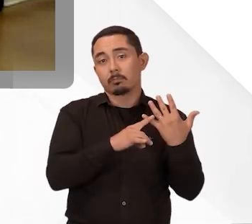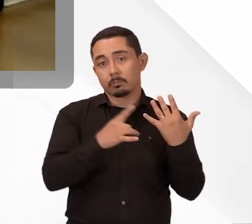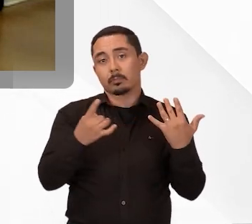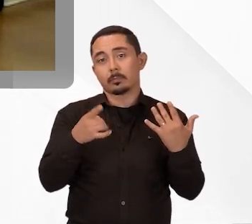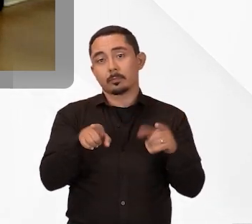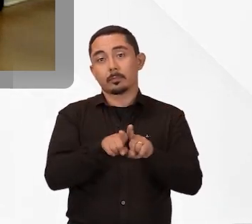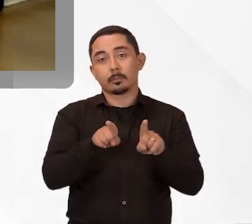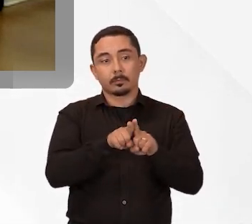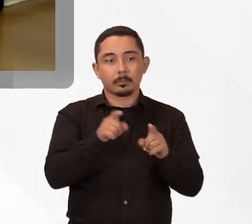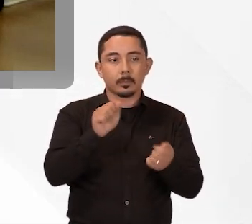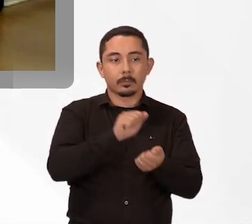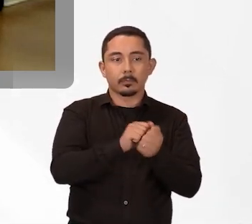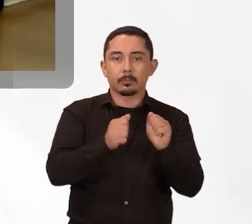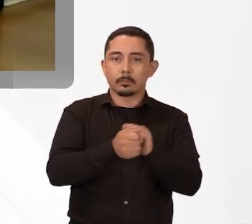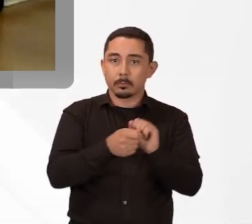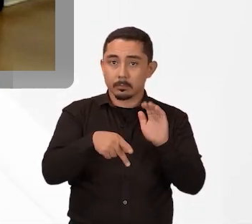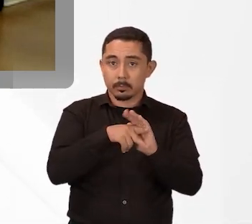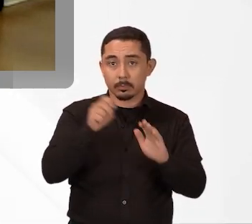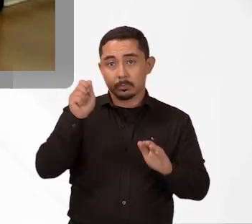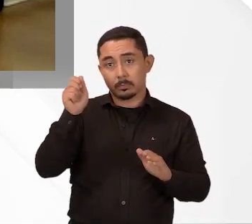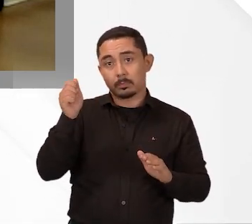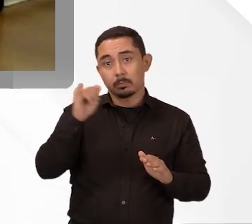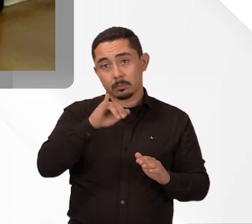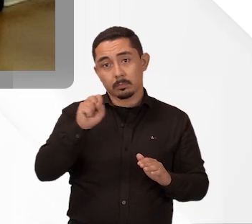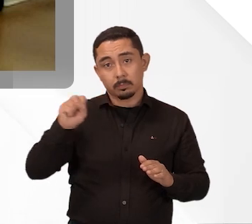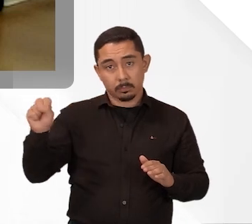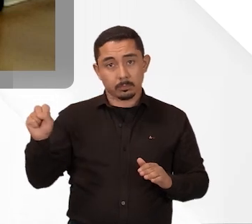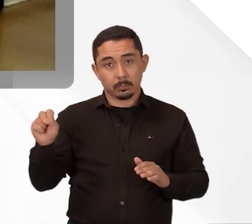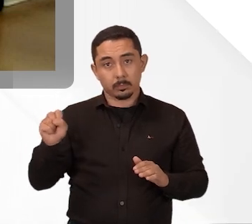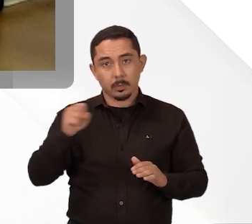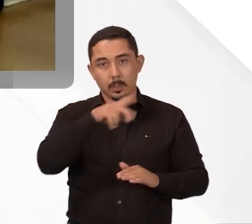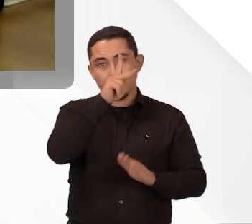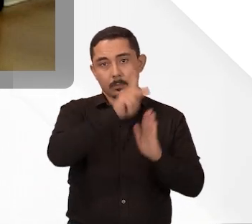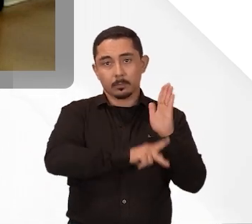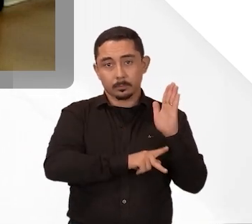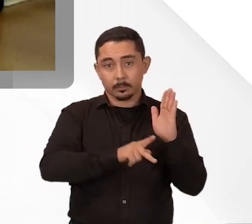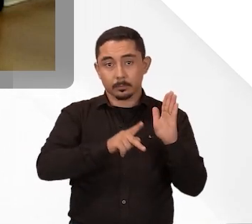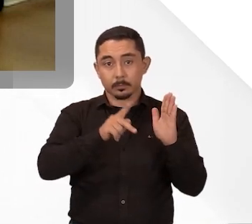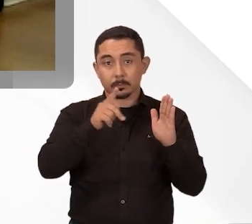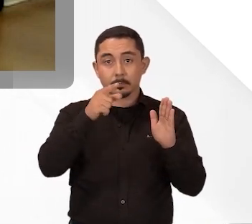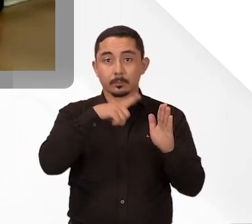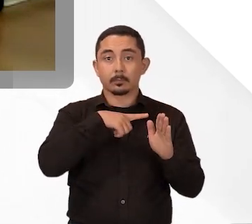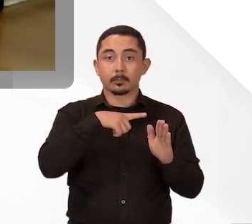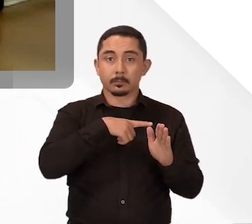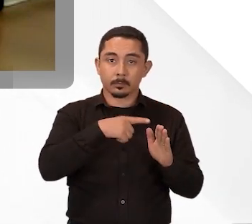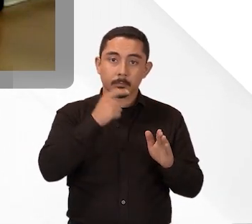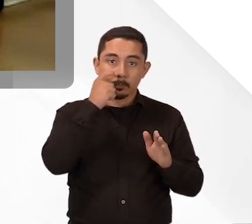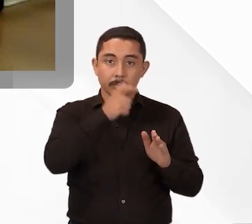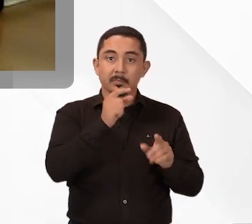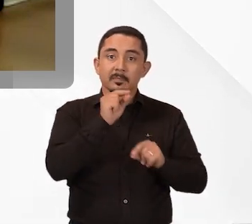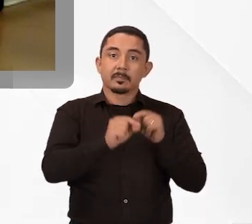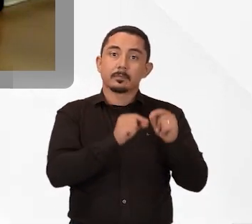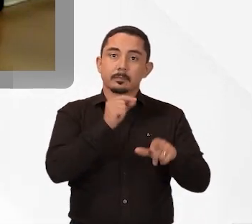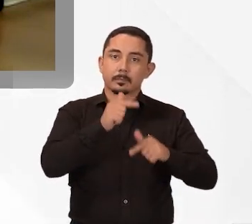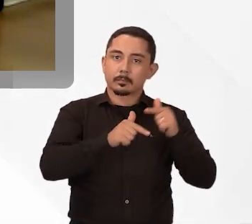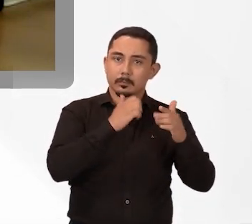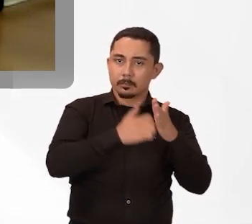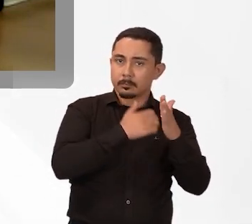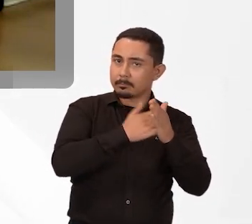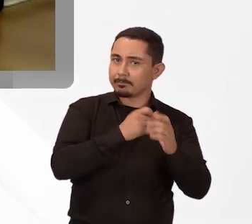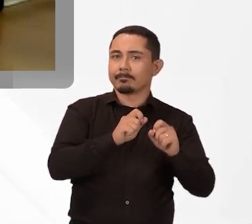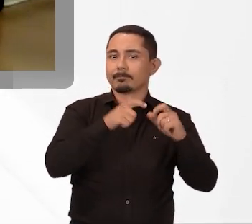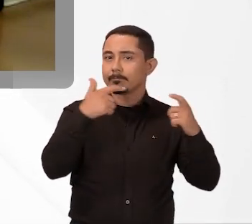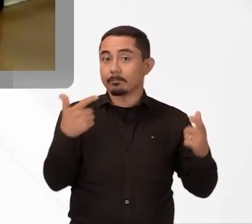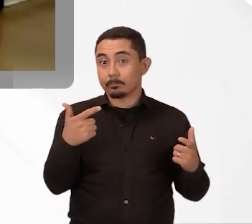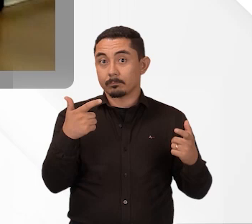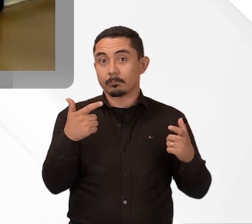com deficiência e de profissionais reabilitados perante a Previdência Social, e esse projeto nacional, ele visa, então, trabalhar as maiores